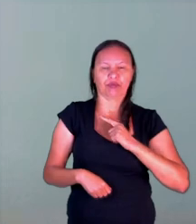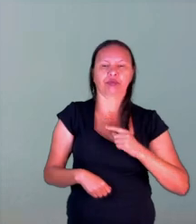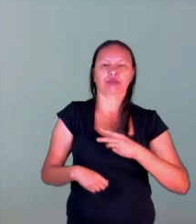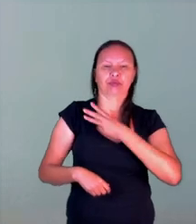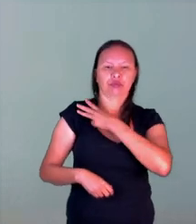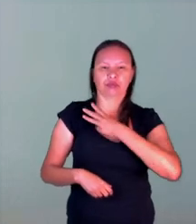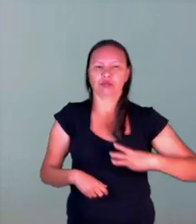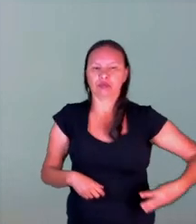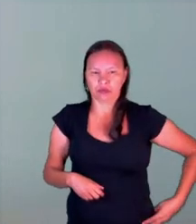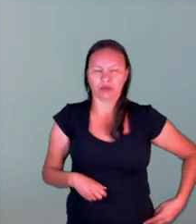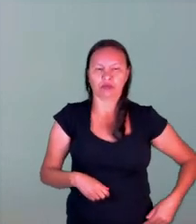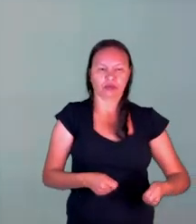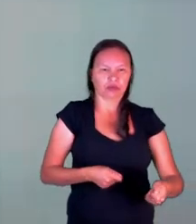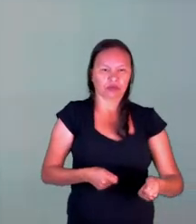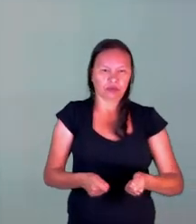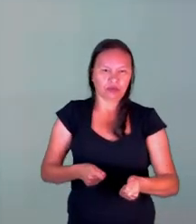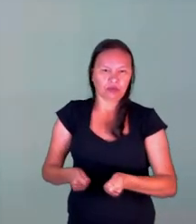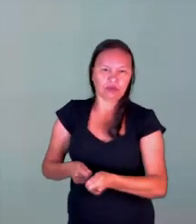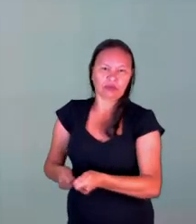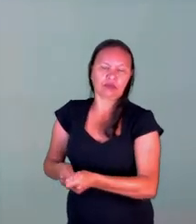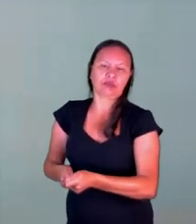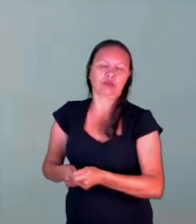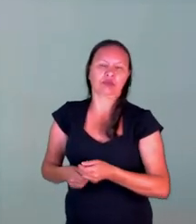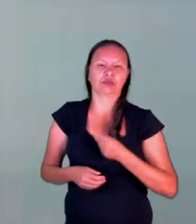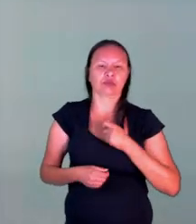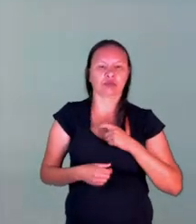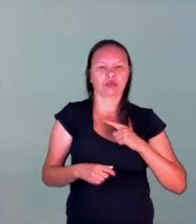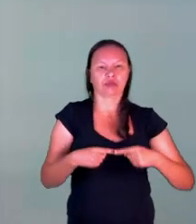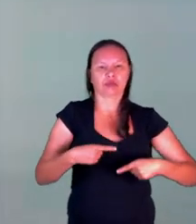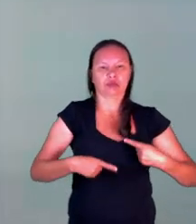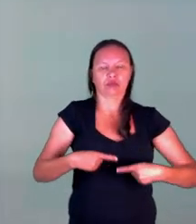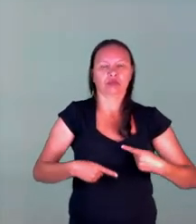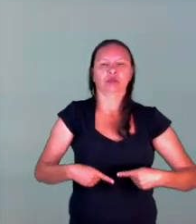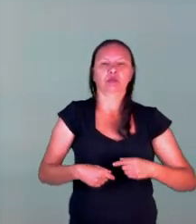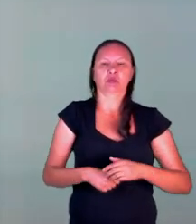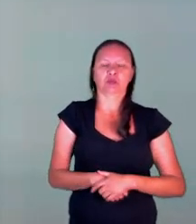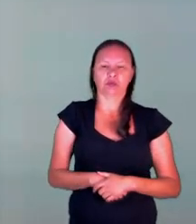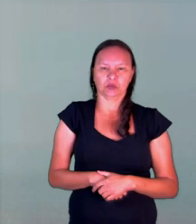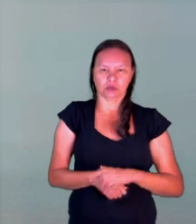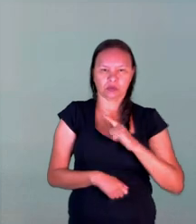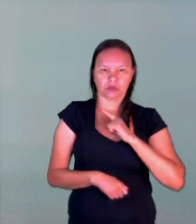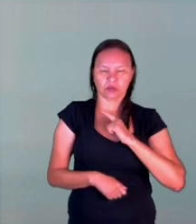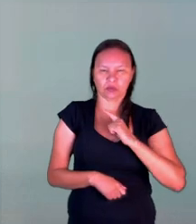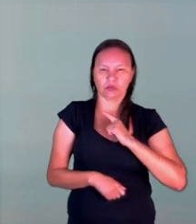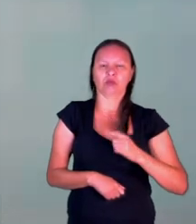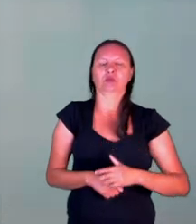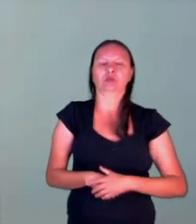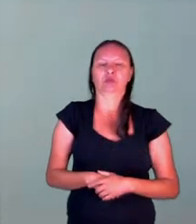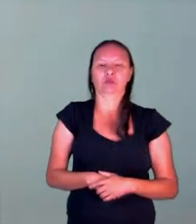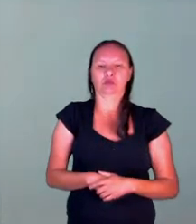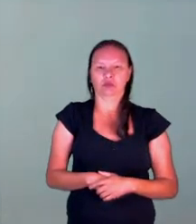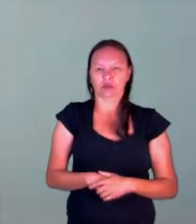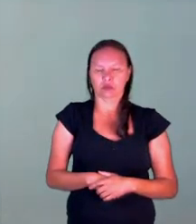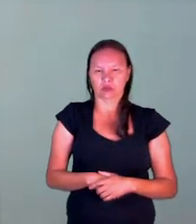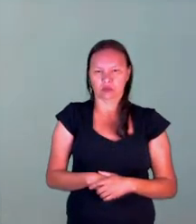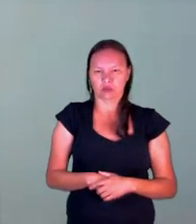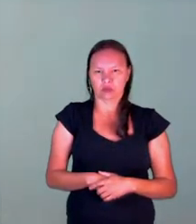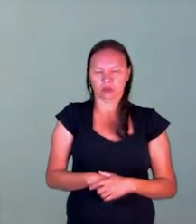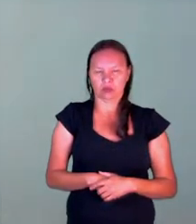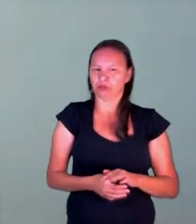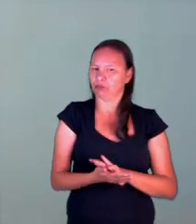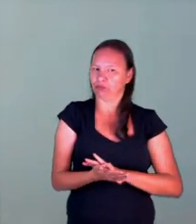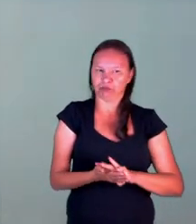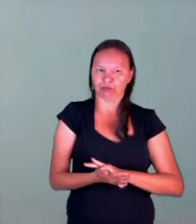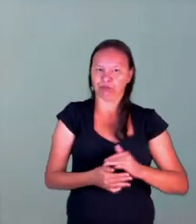coordenando isso porque senão você deixar né pro próprio governo pra sociedade civil tende a a a a não a não